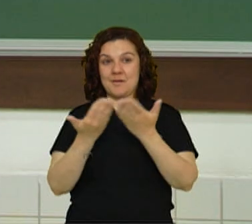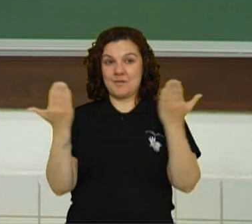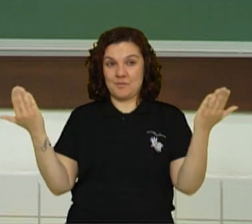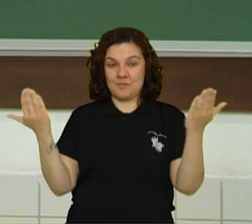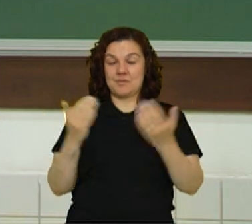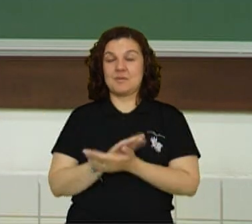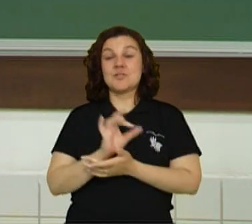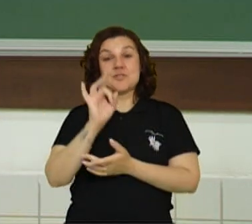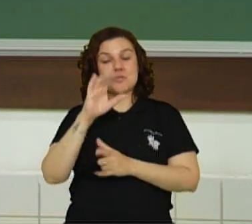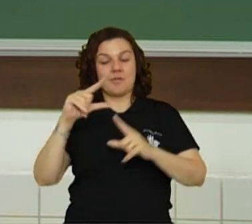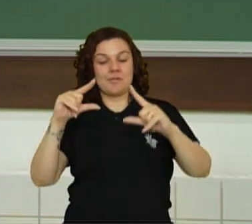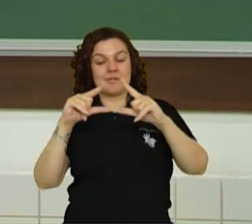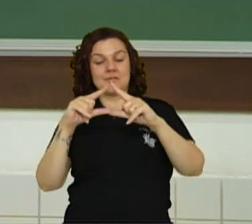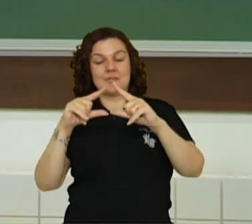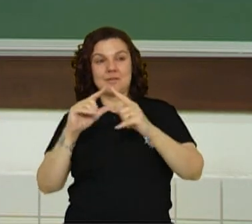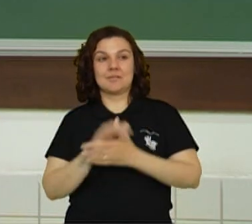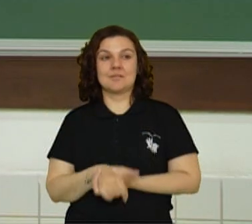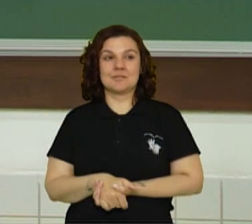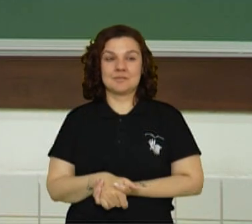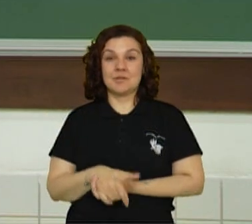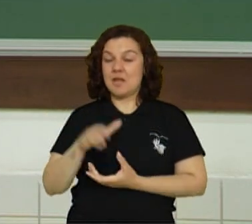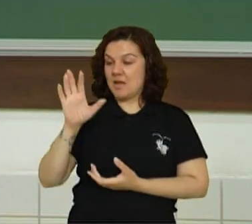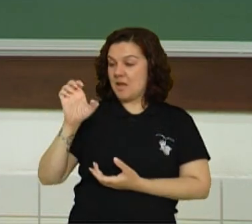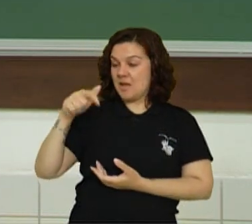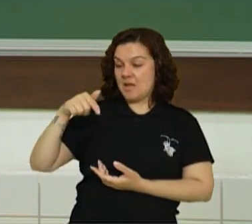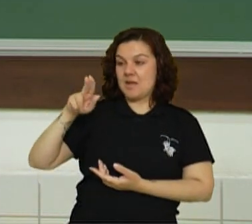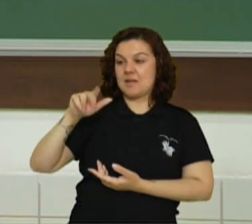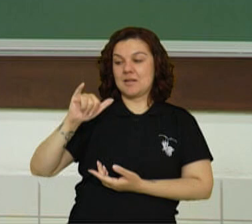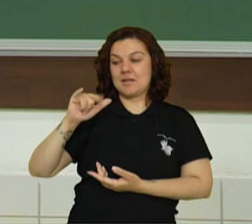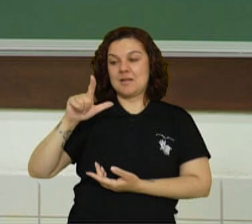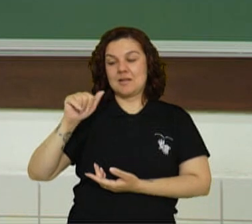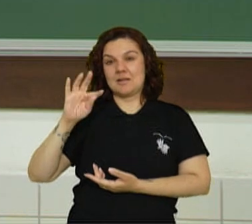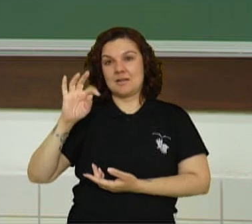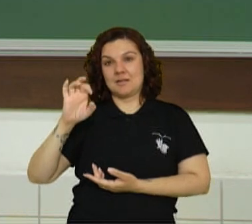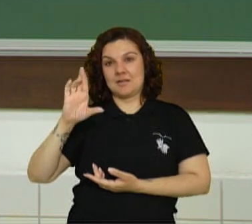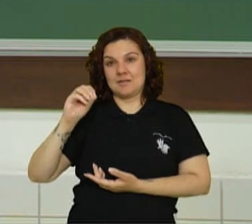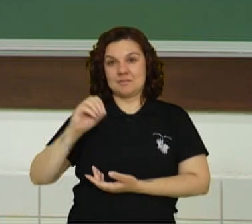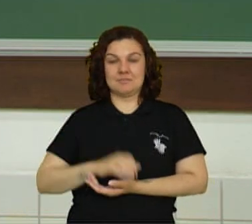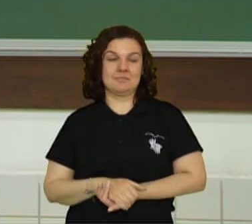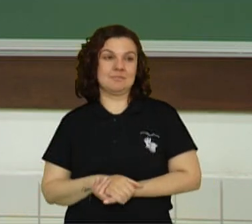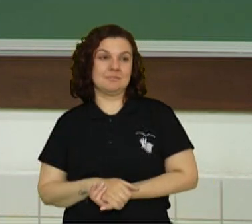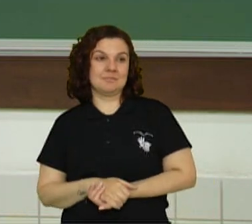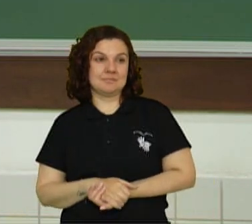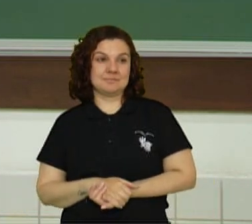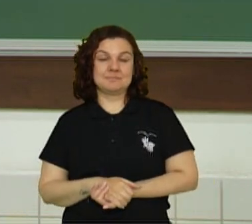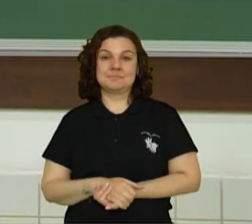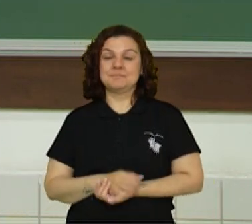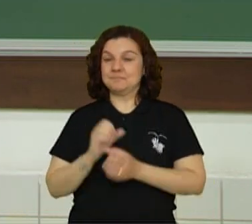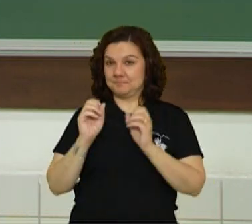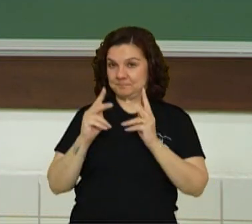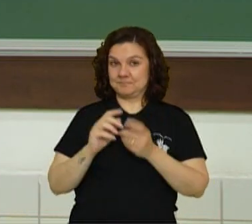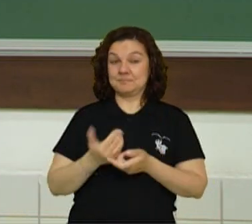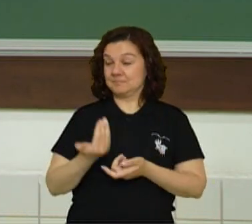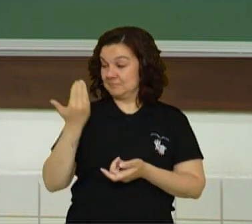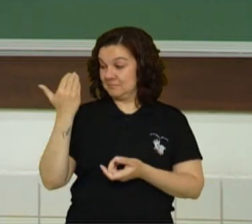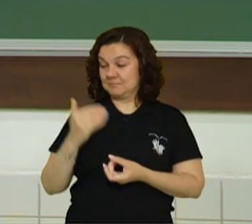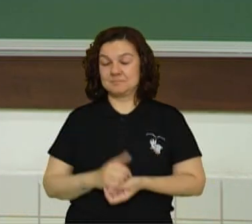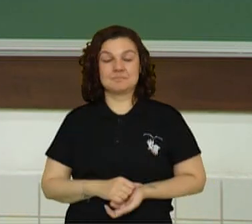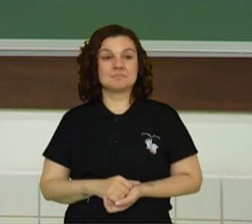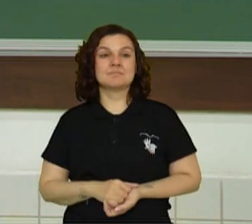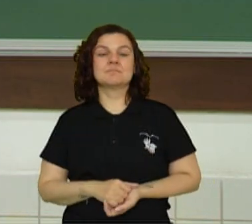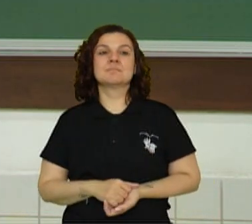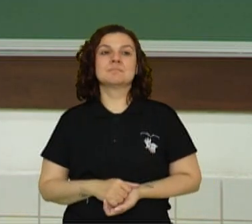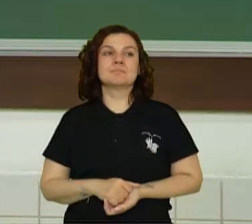aí só triângulos e triângulos equiláteros. Lembra que nós estamos falando de polígonos regulares, tá? Então, o